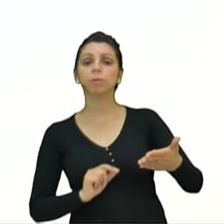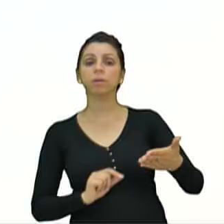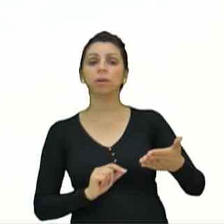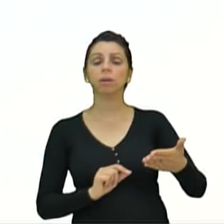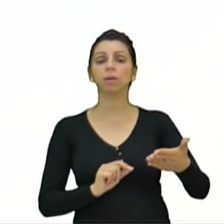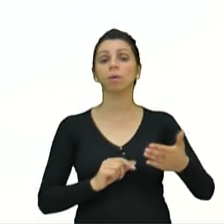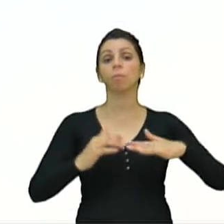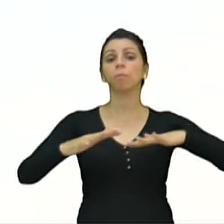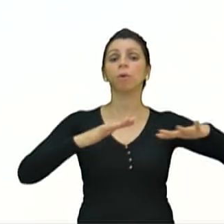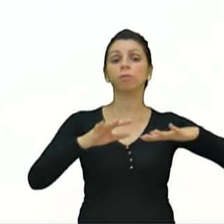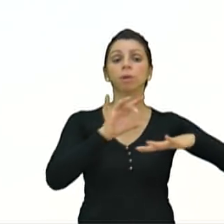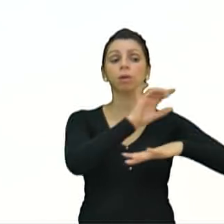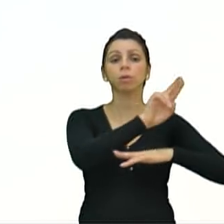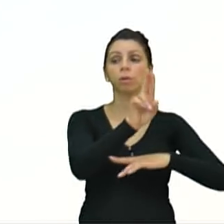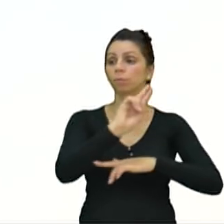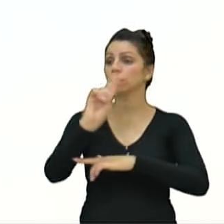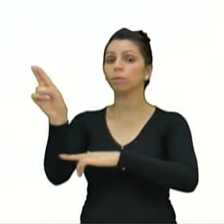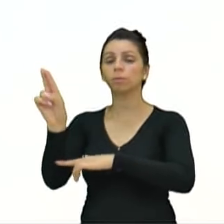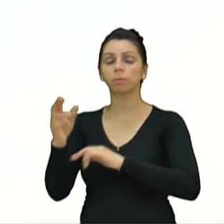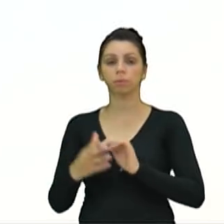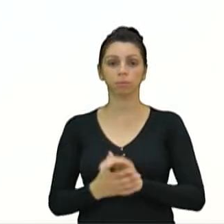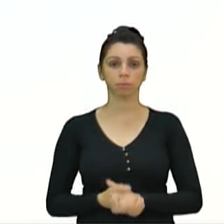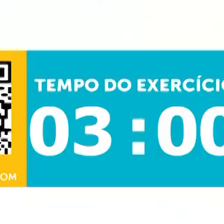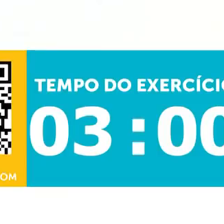cada um desses momentos. Vamos lá?